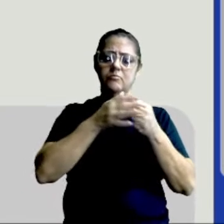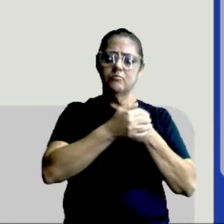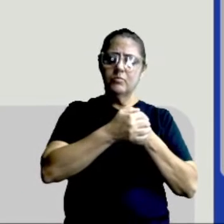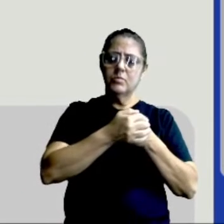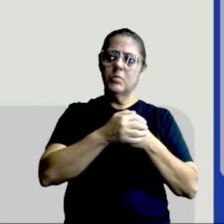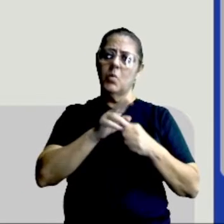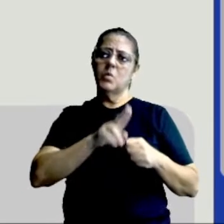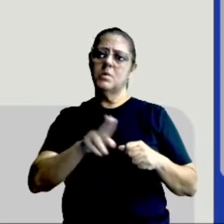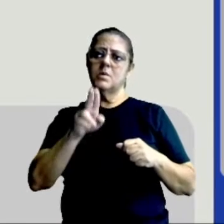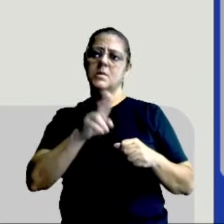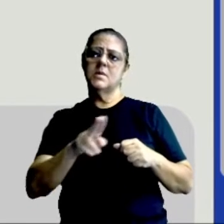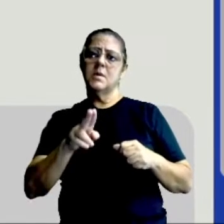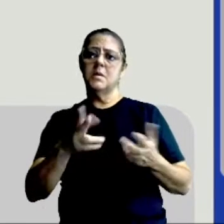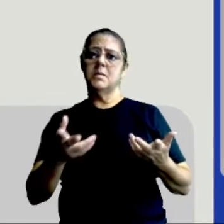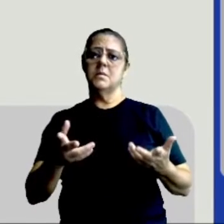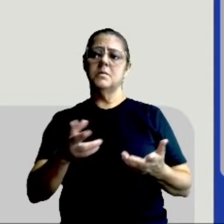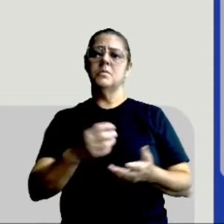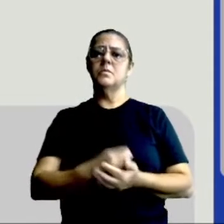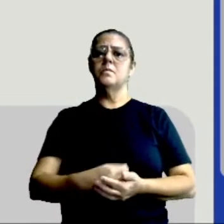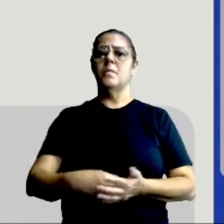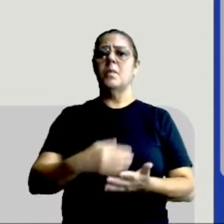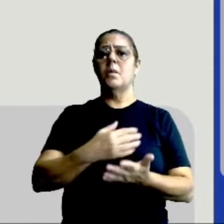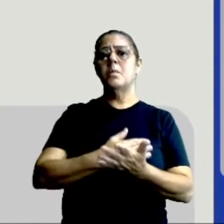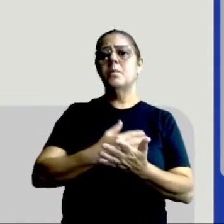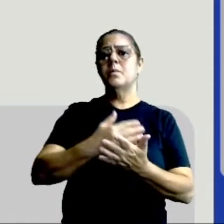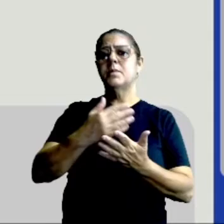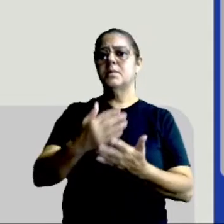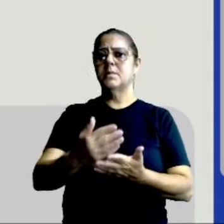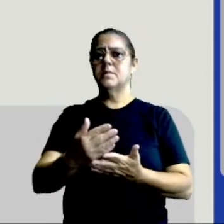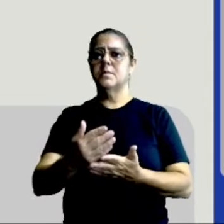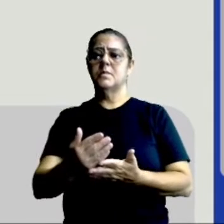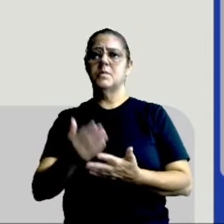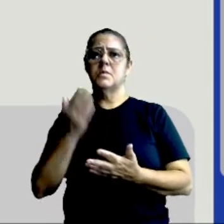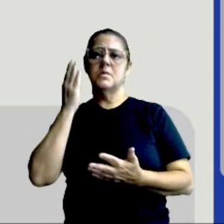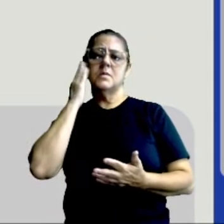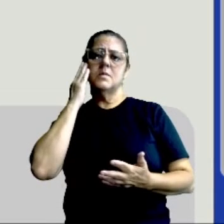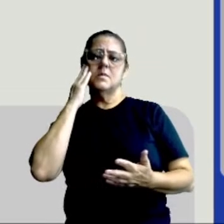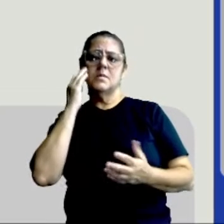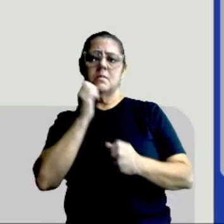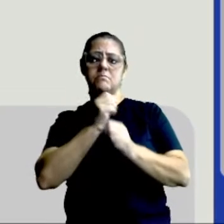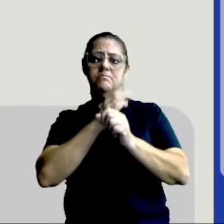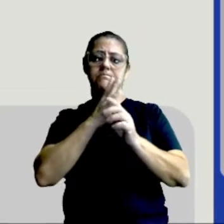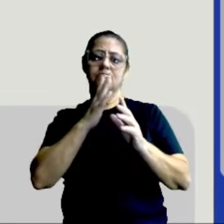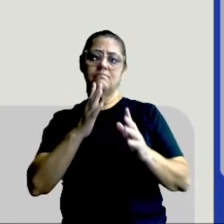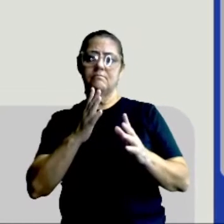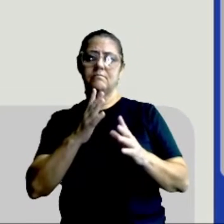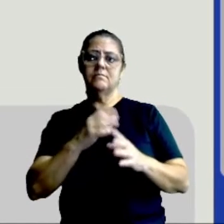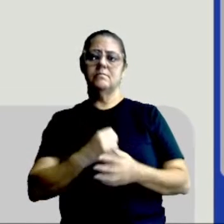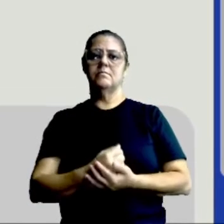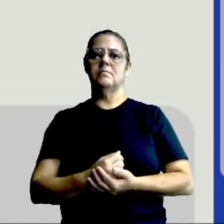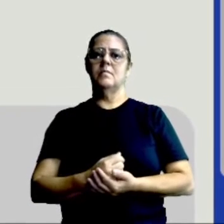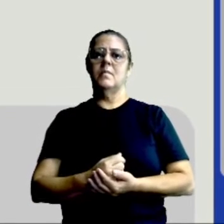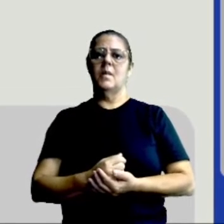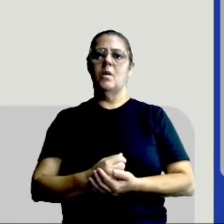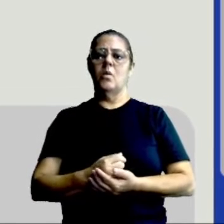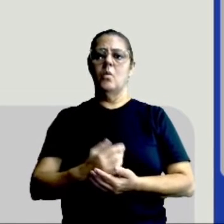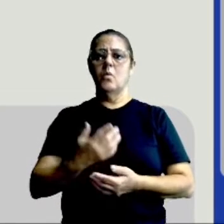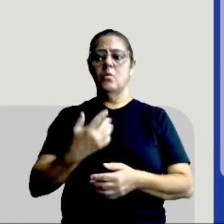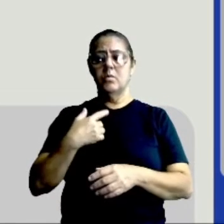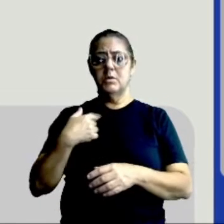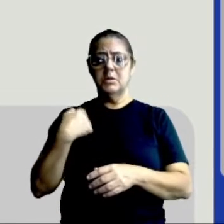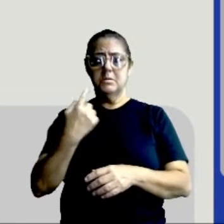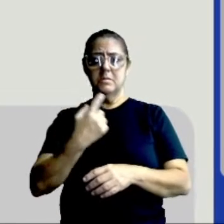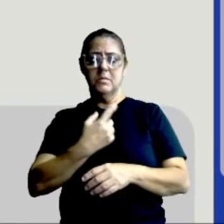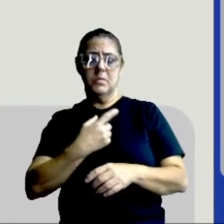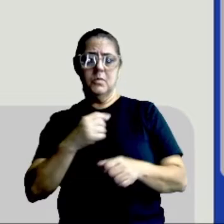as operações que a gente conhece, os princípios que dá para trazer das operações para a igualdade, que, como eu disse, o que a gente fizer em um